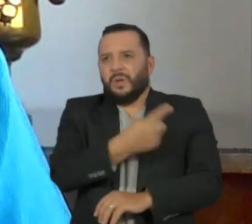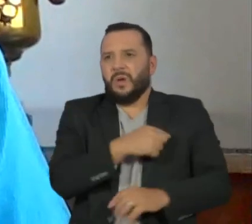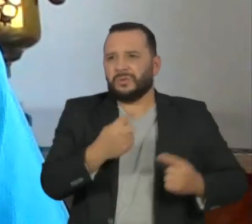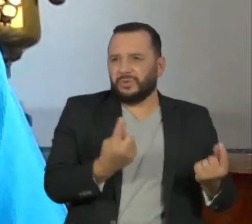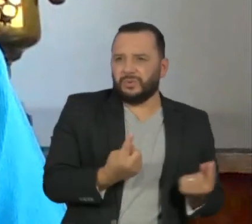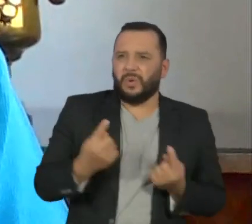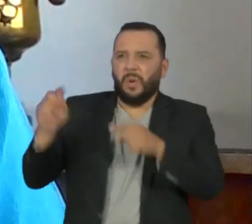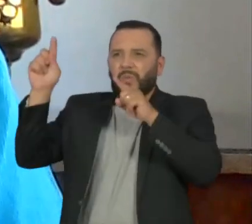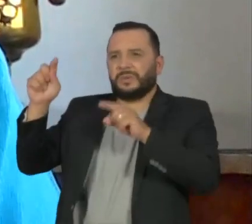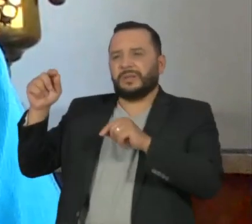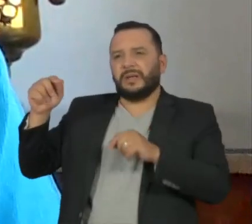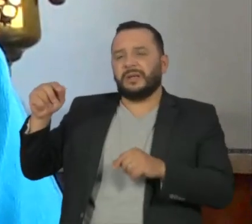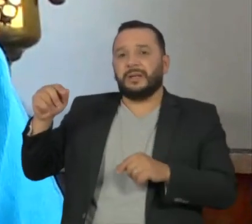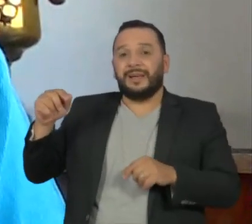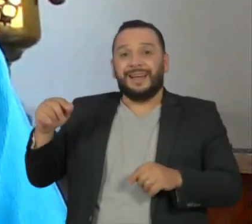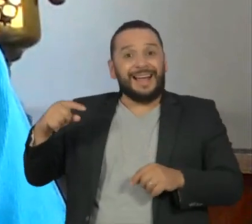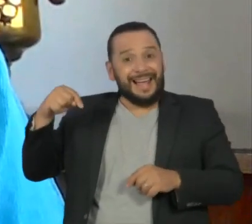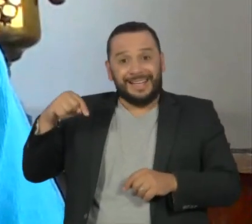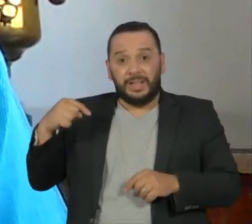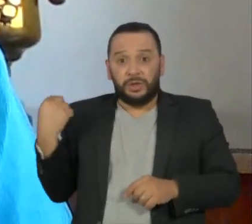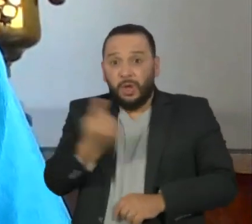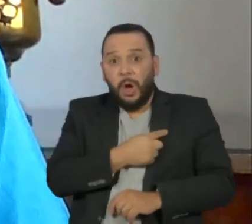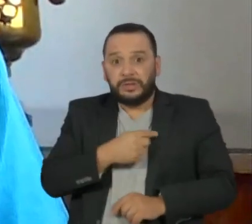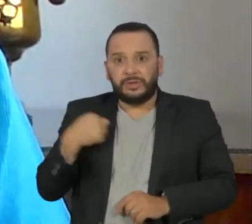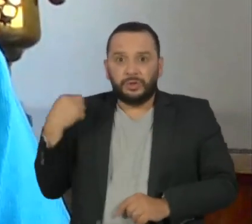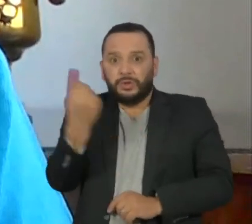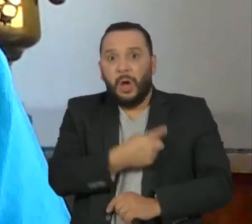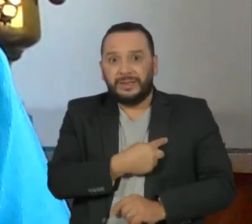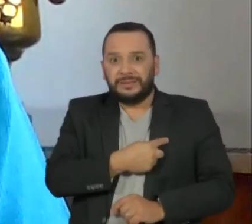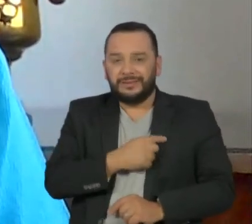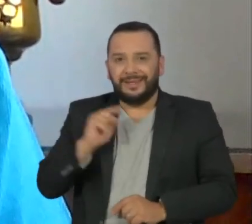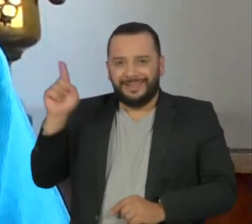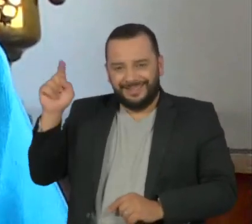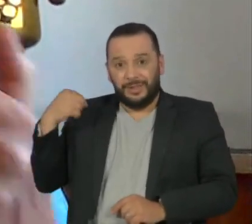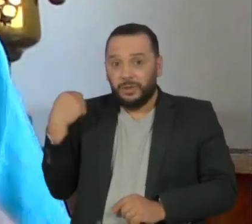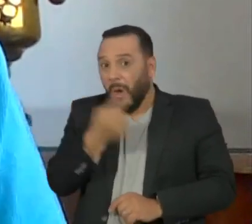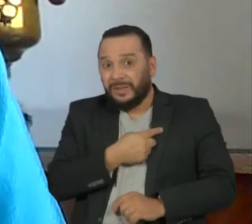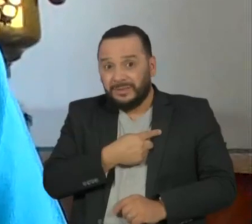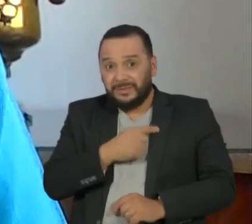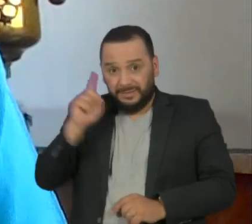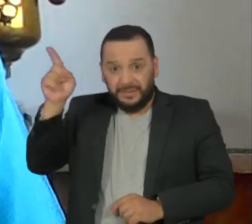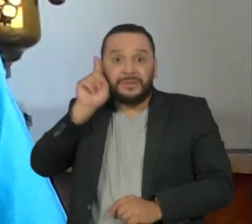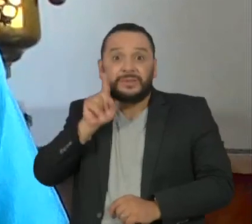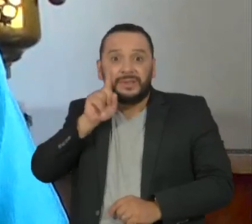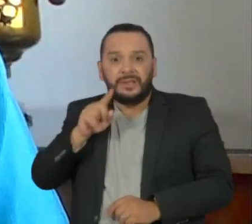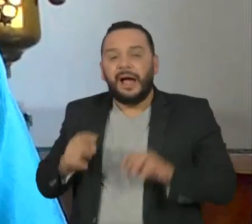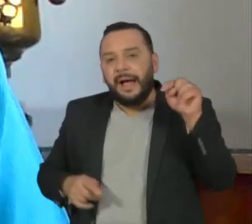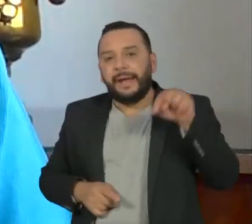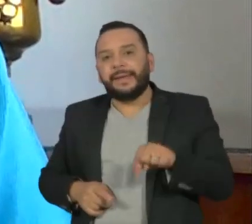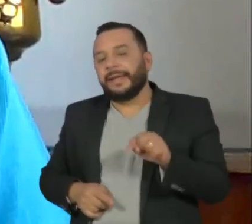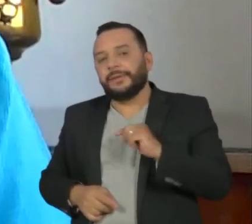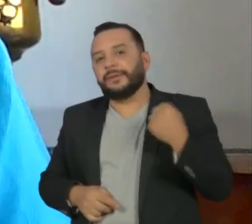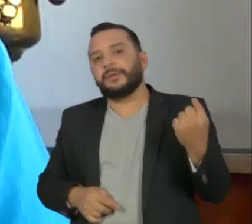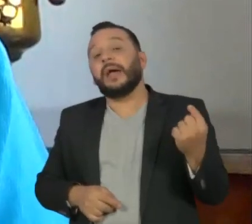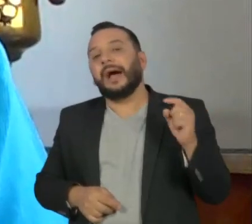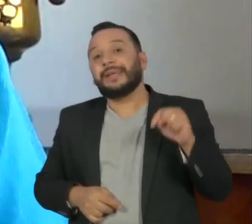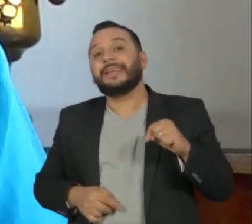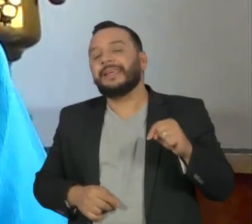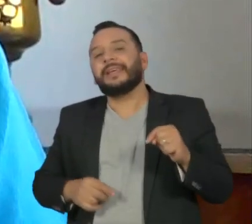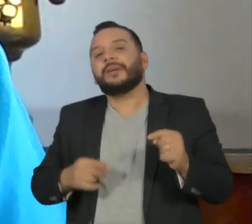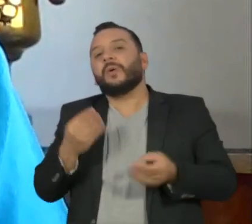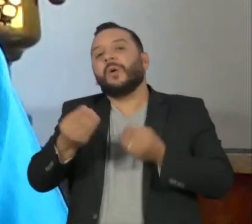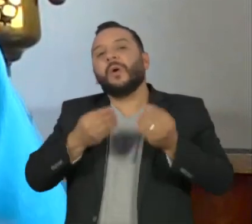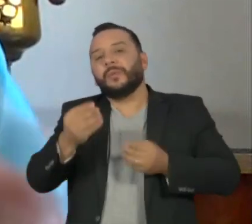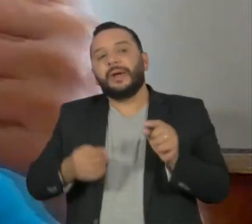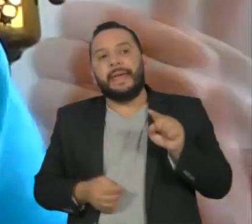nós nos referimos aos governantes como eles. Mesmo que a gente tenha votado neles, mesmo que a gente